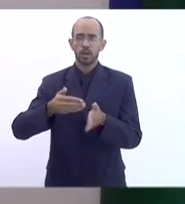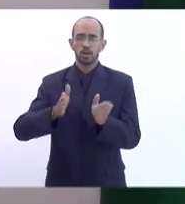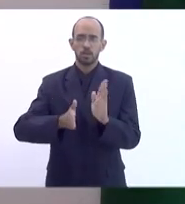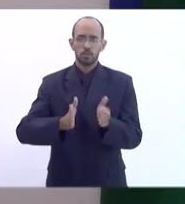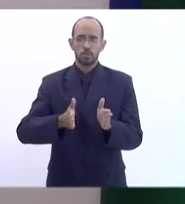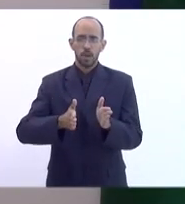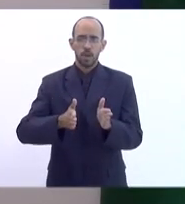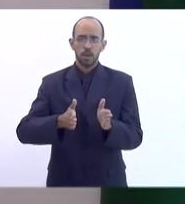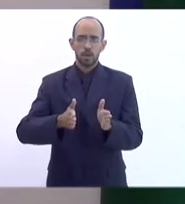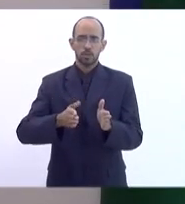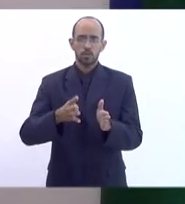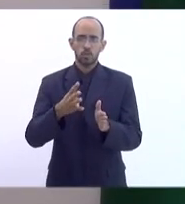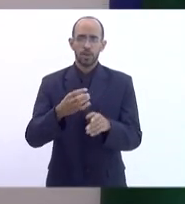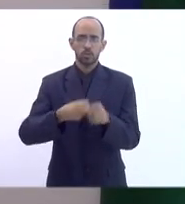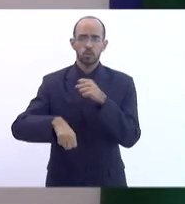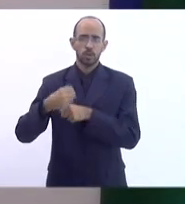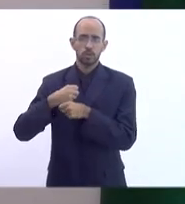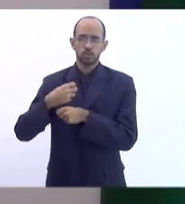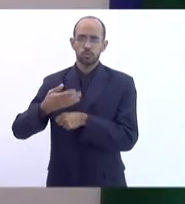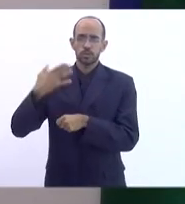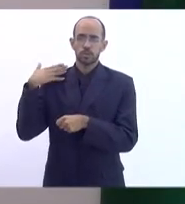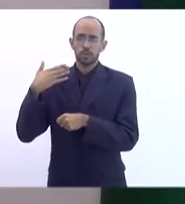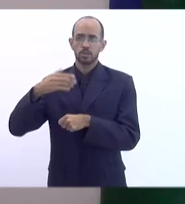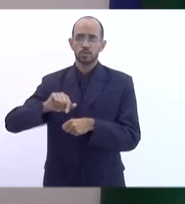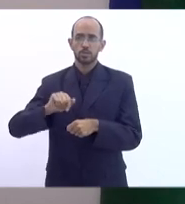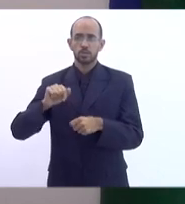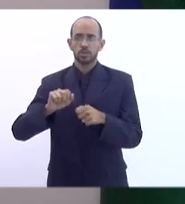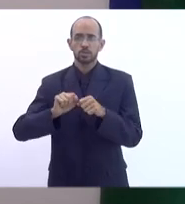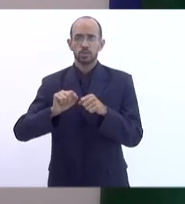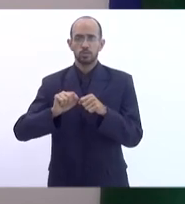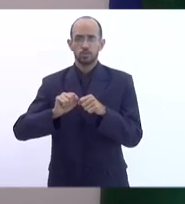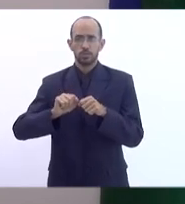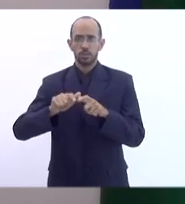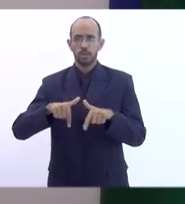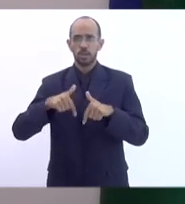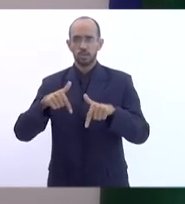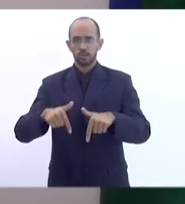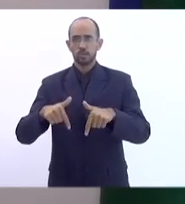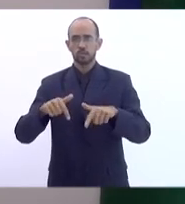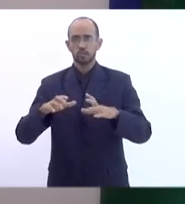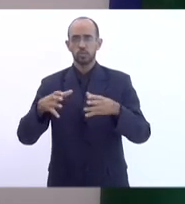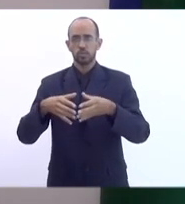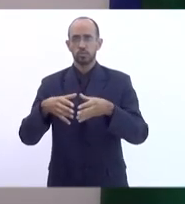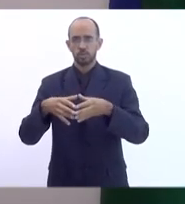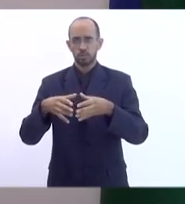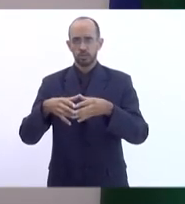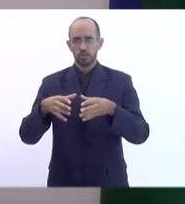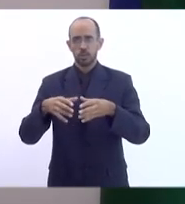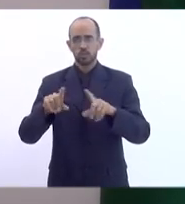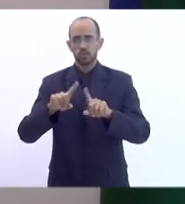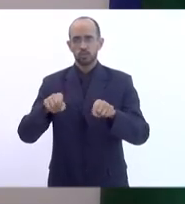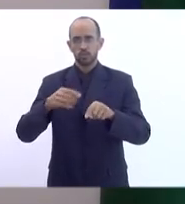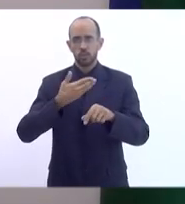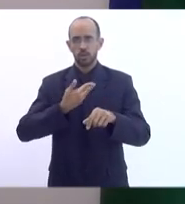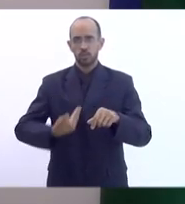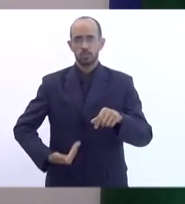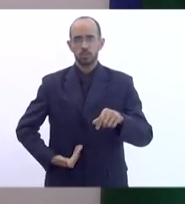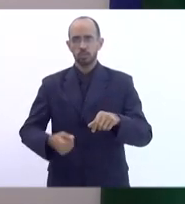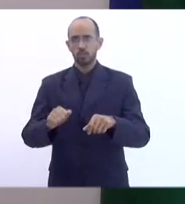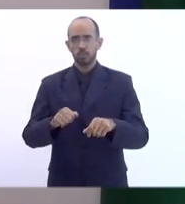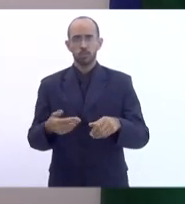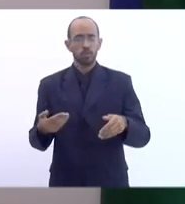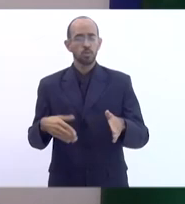tá do quando se tornou mais de pânico aí a questão da parte da chegada do